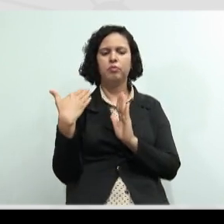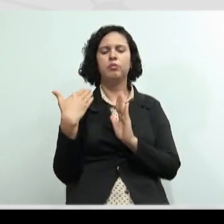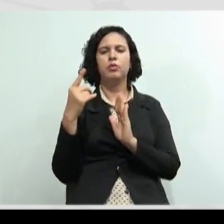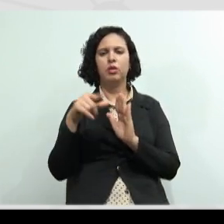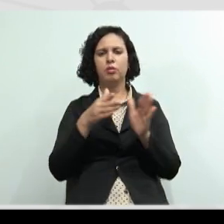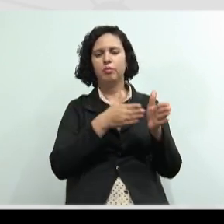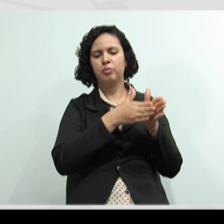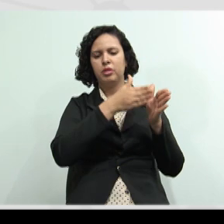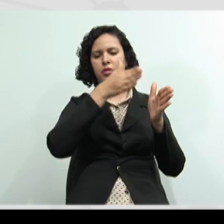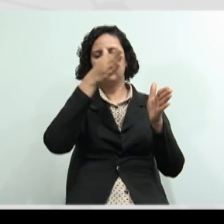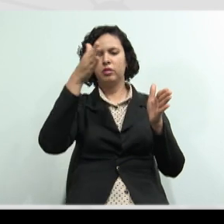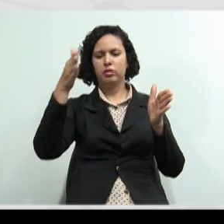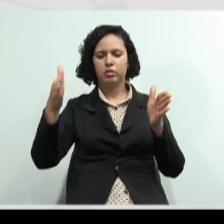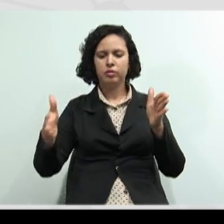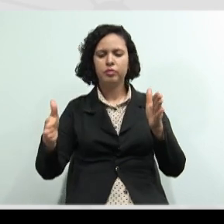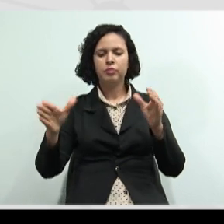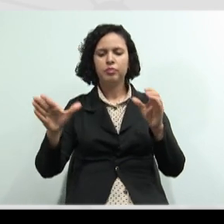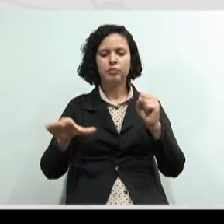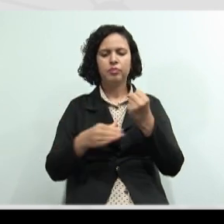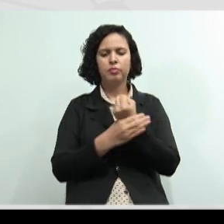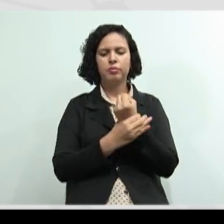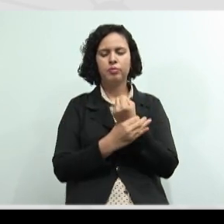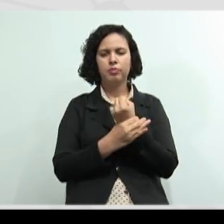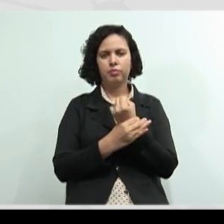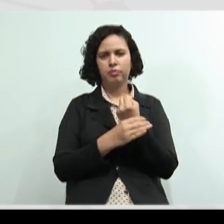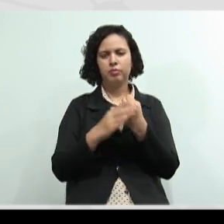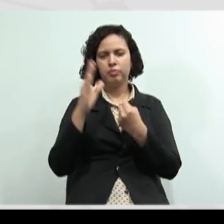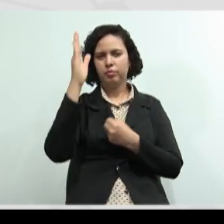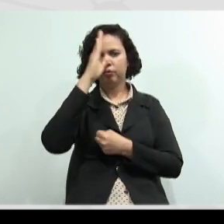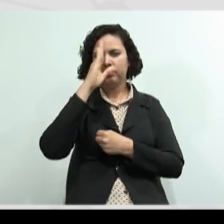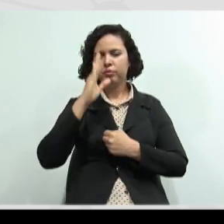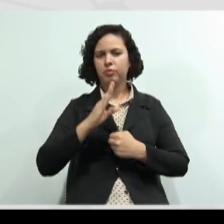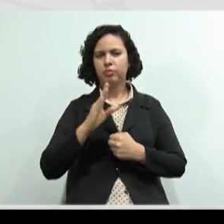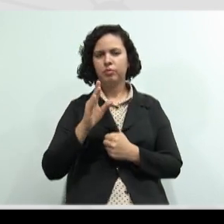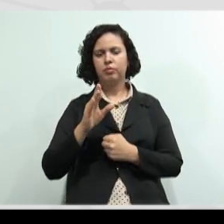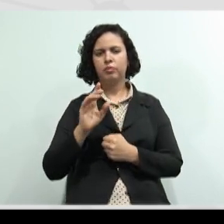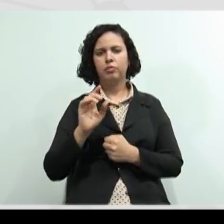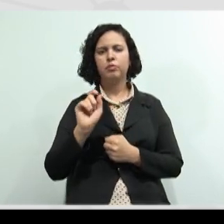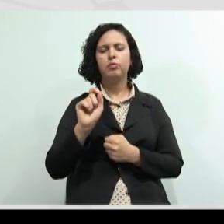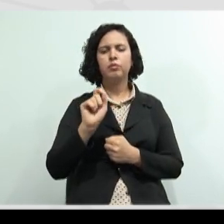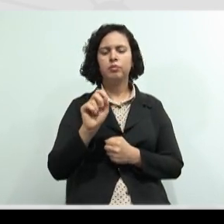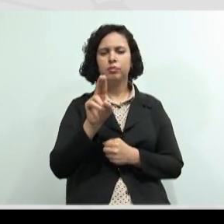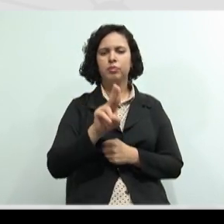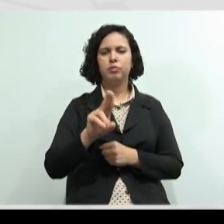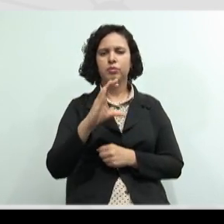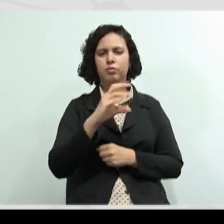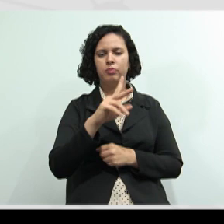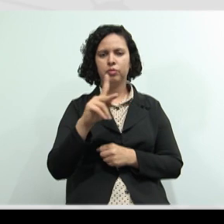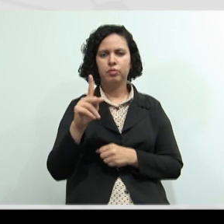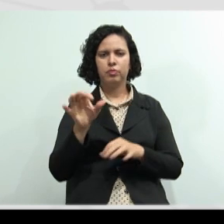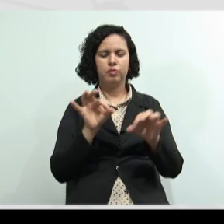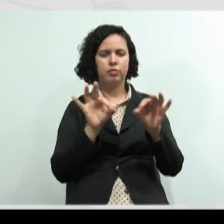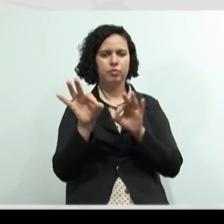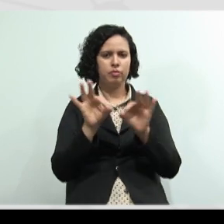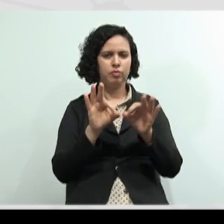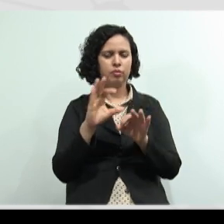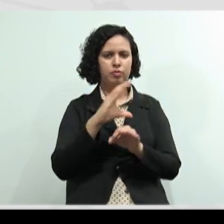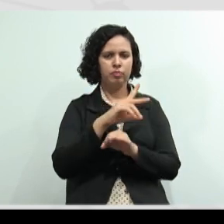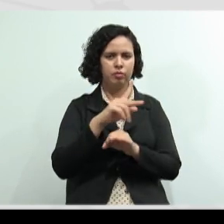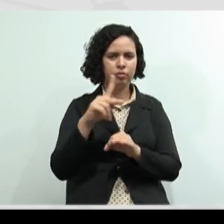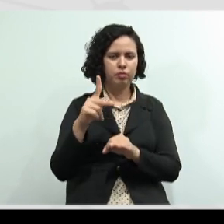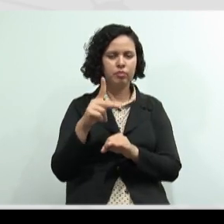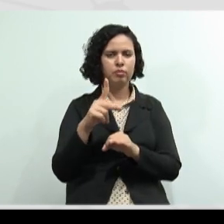agricultura familiar no Brasil, sobretudo por meio das cooperativas. Organizados em cooperativas,